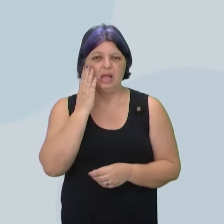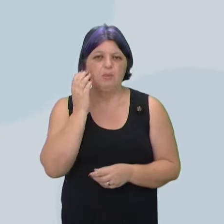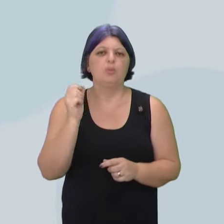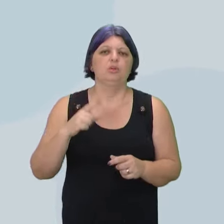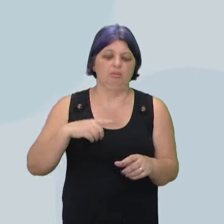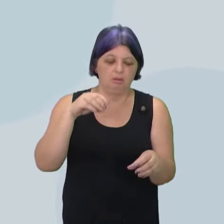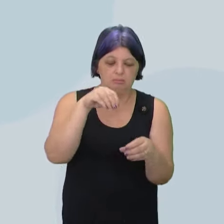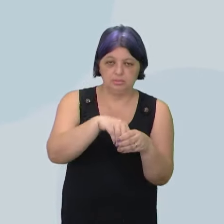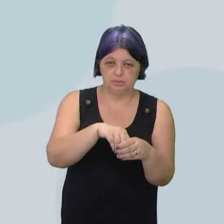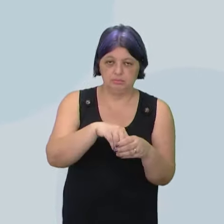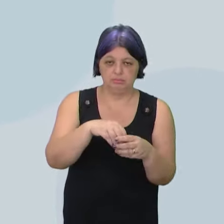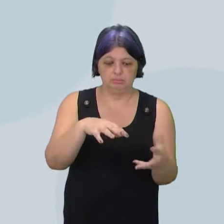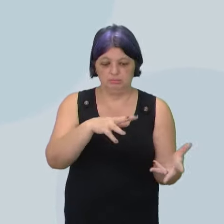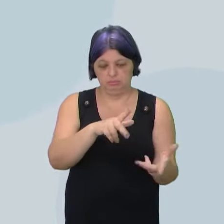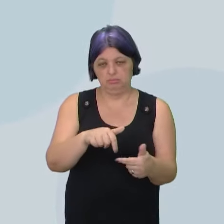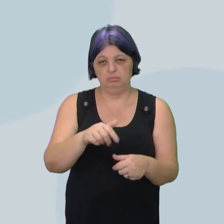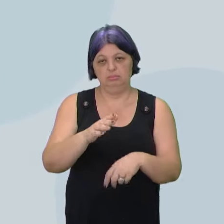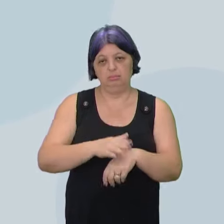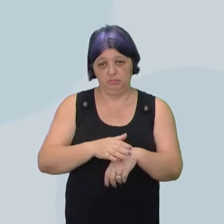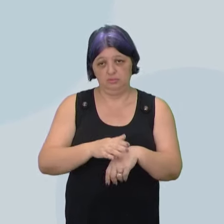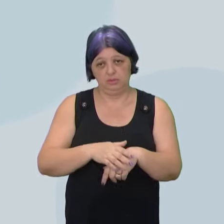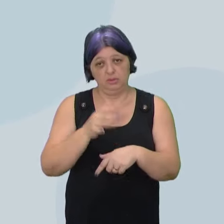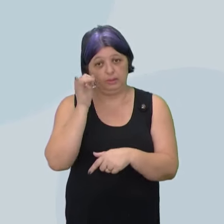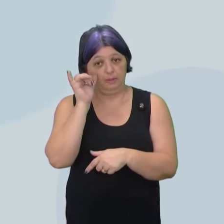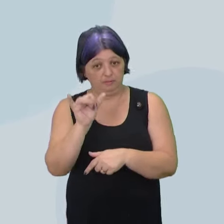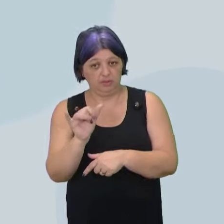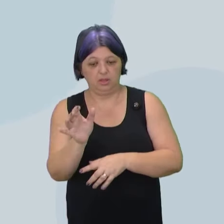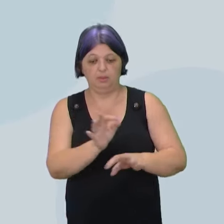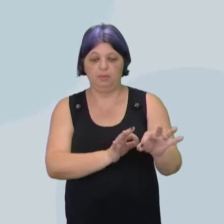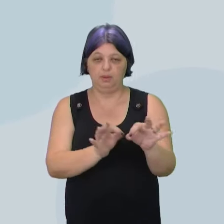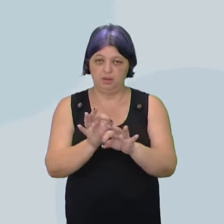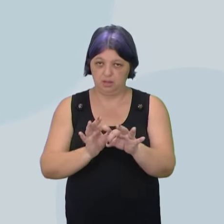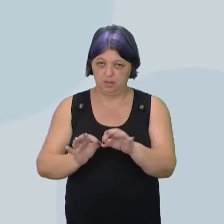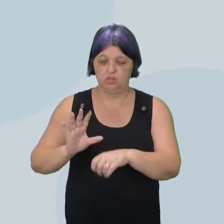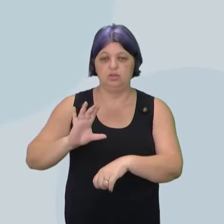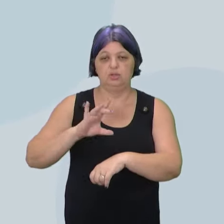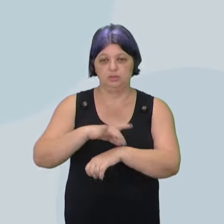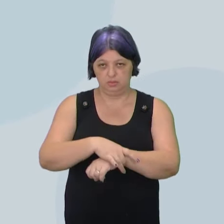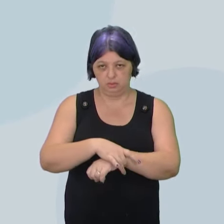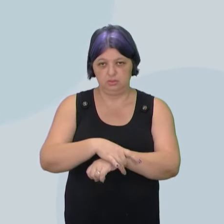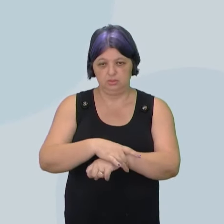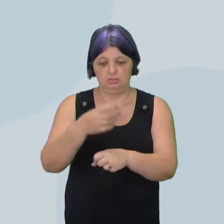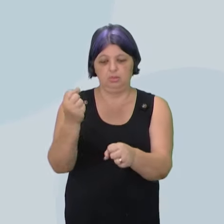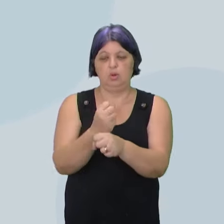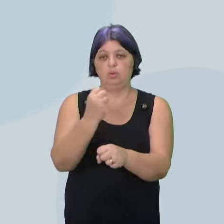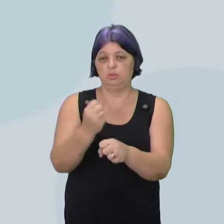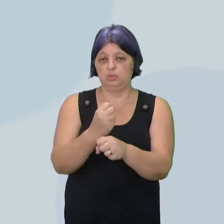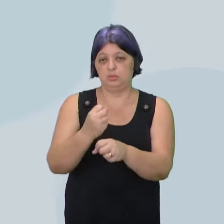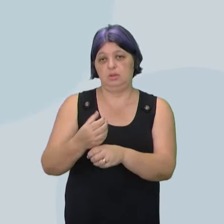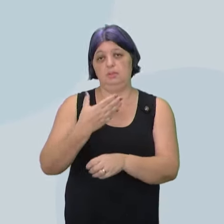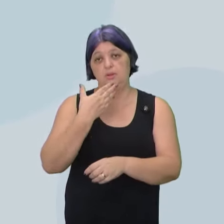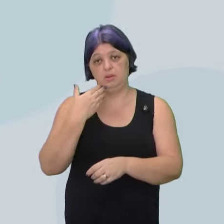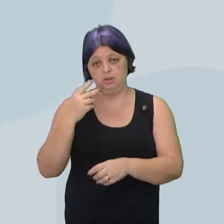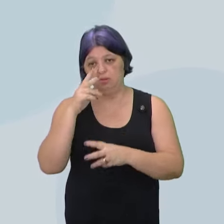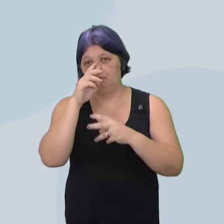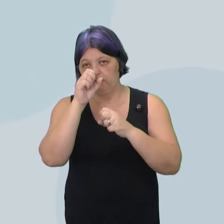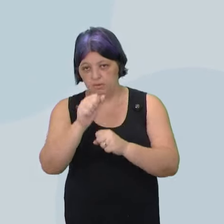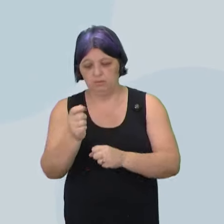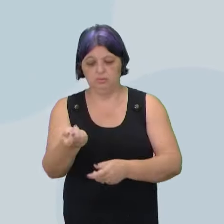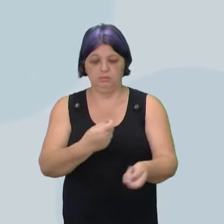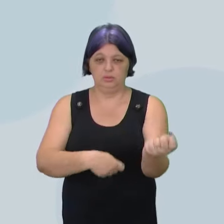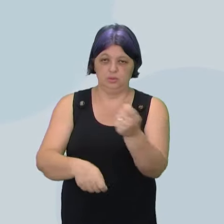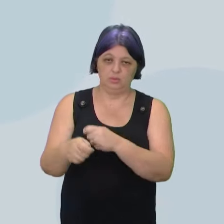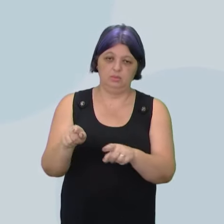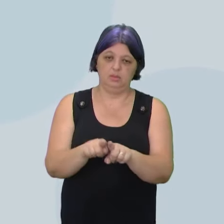né? Uma coisa a gente pode fazer é planejar a segurança, né? Fazer construções melhores, construções econômicas melhores,